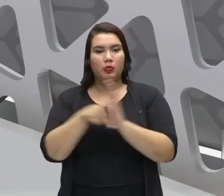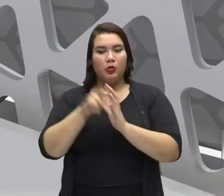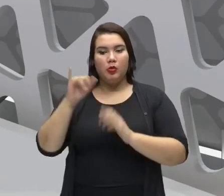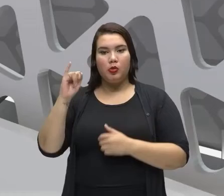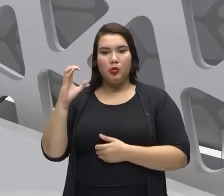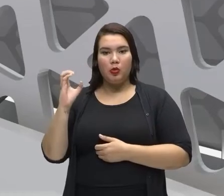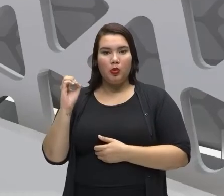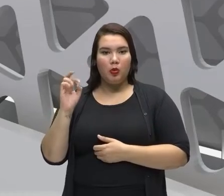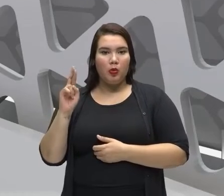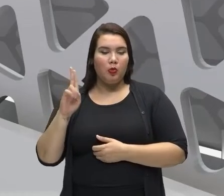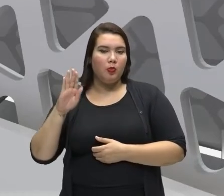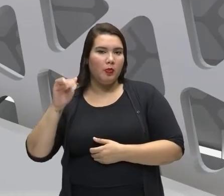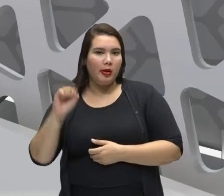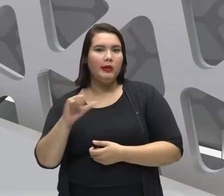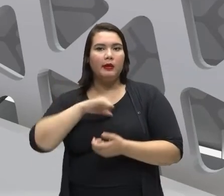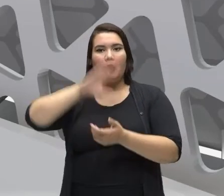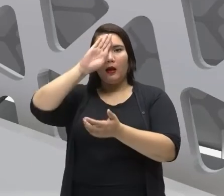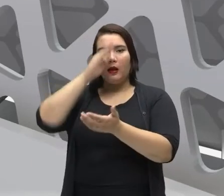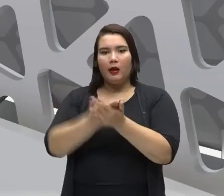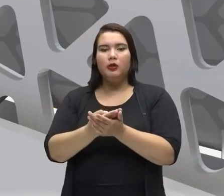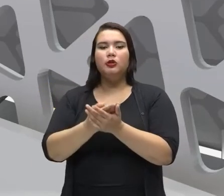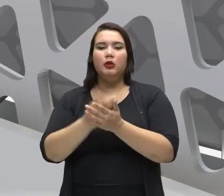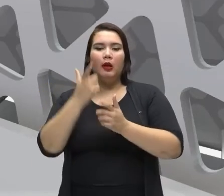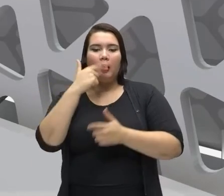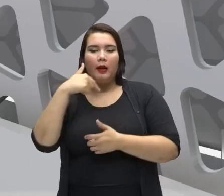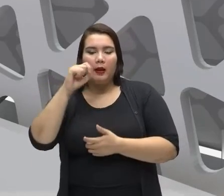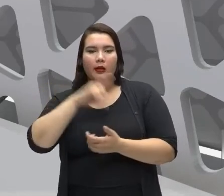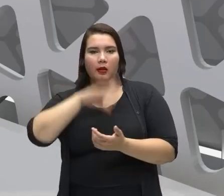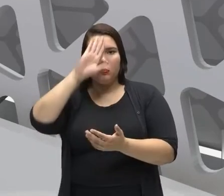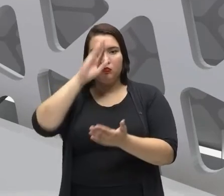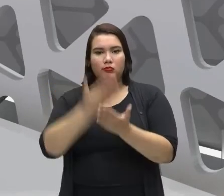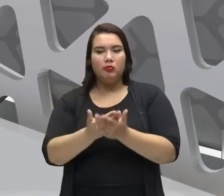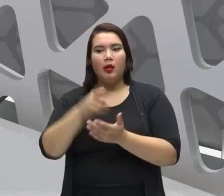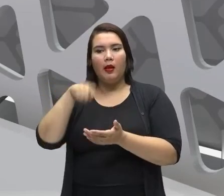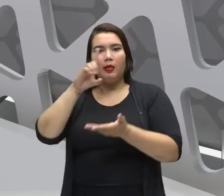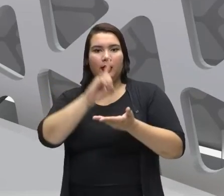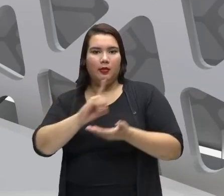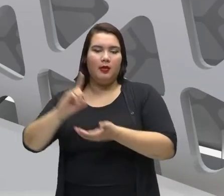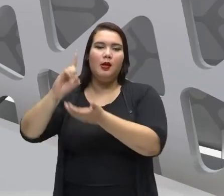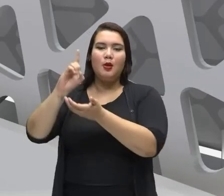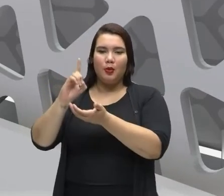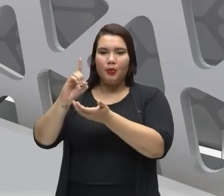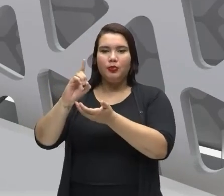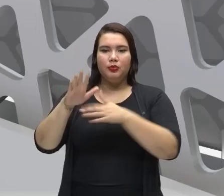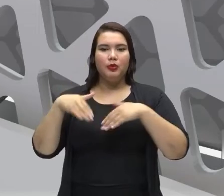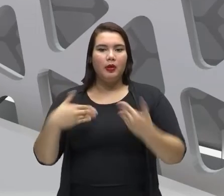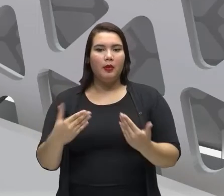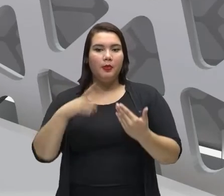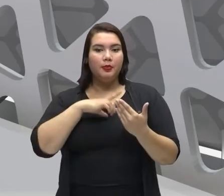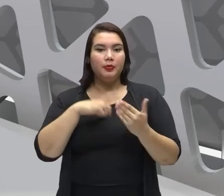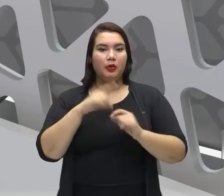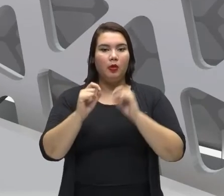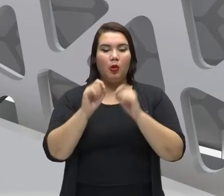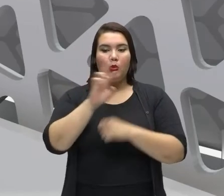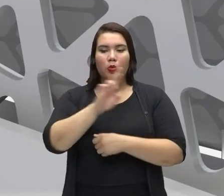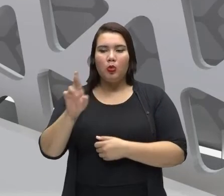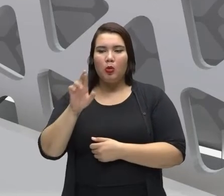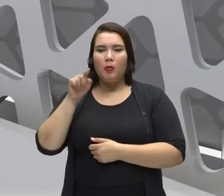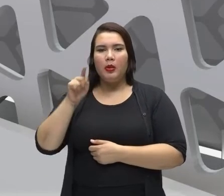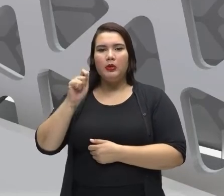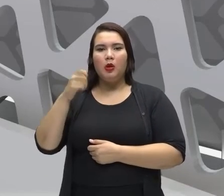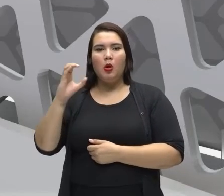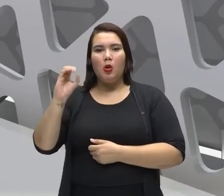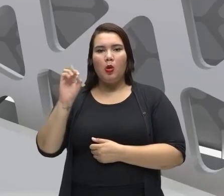também tinham os seus deuses, que eram conhecidos, como a gente conhece até hoje, como orixás. Eram